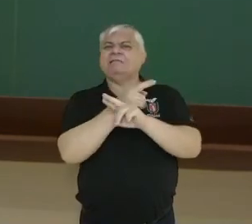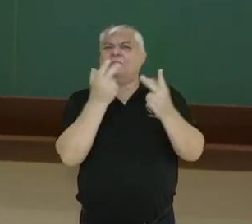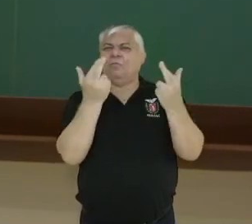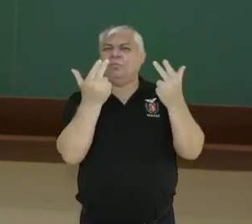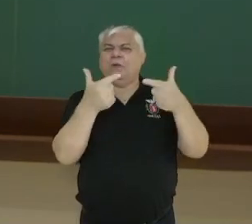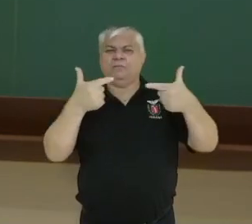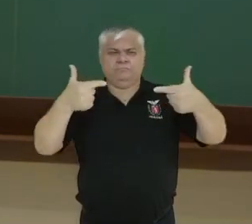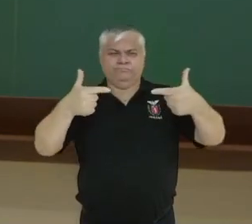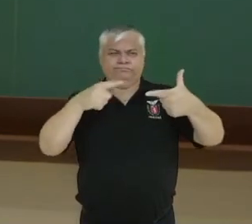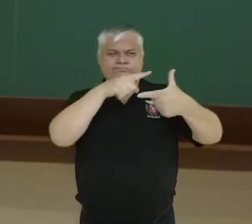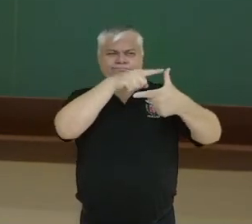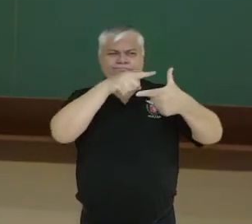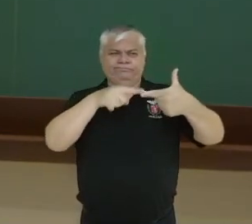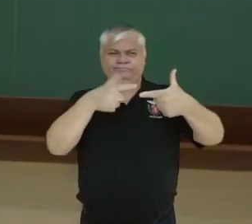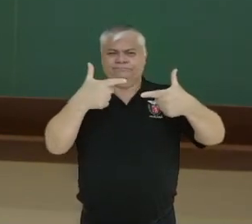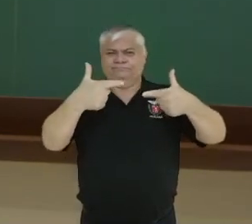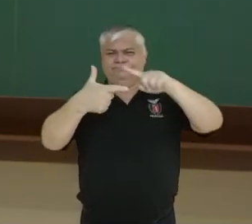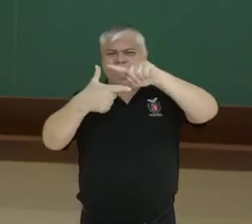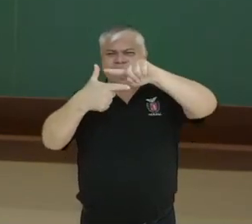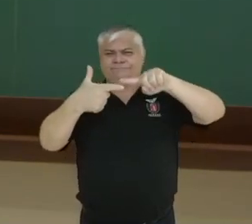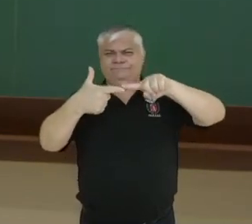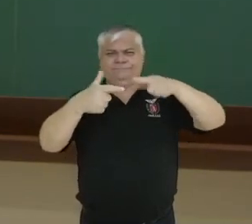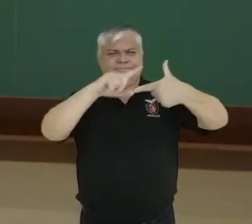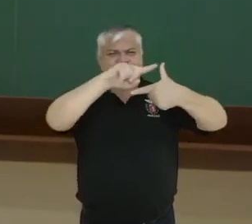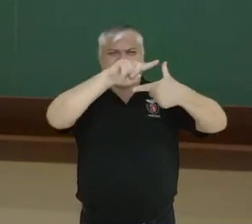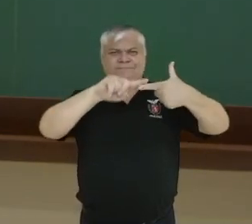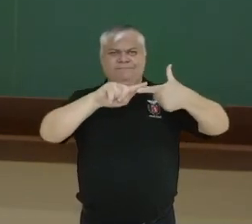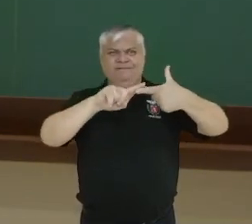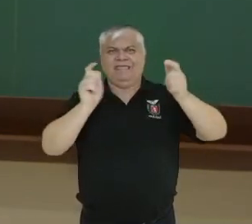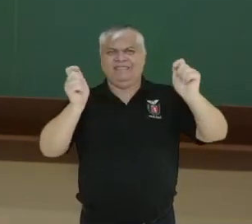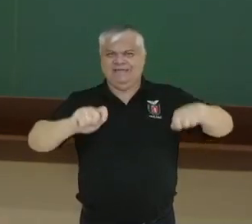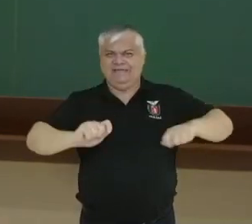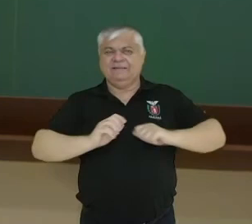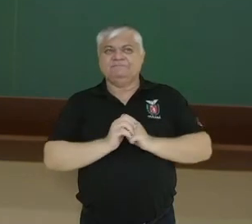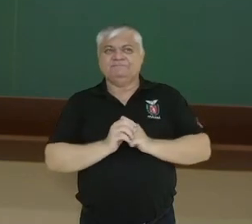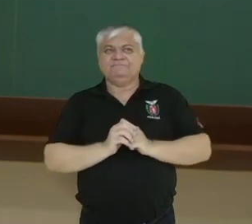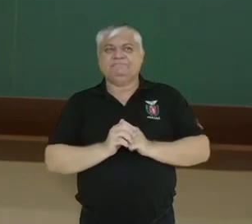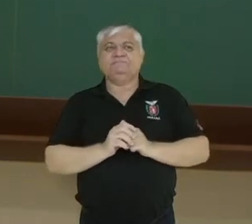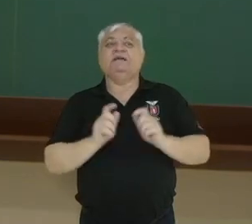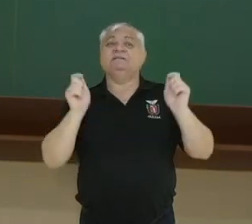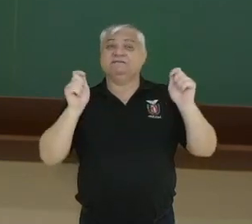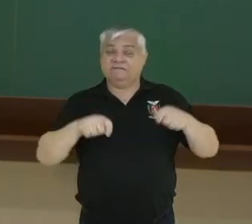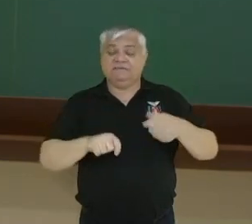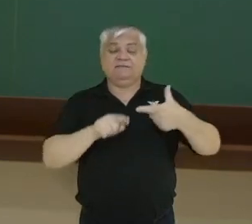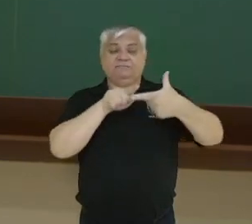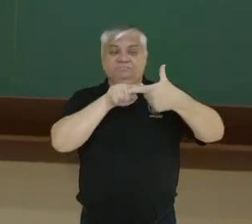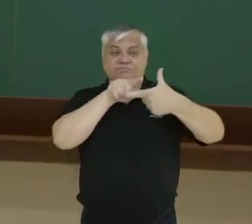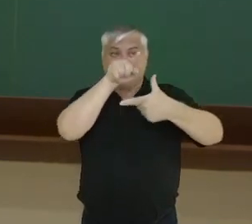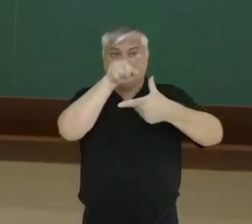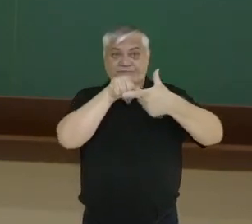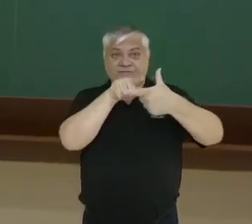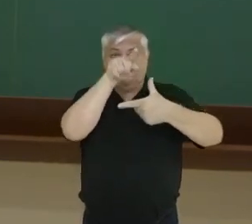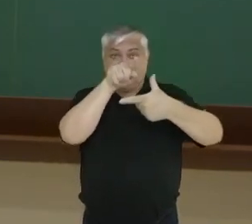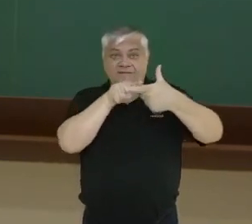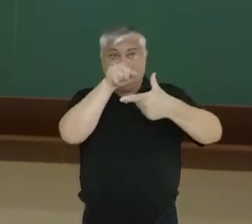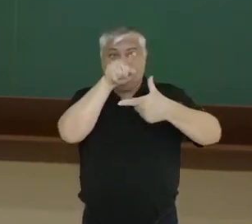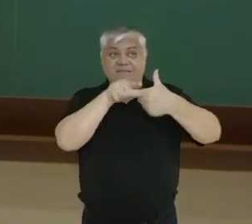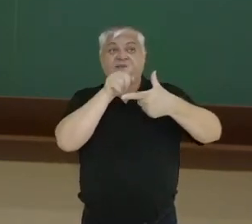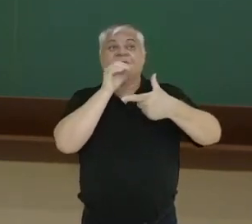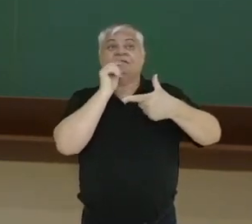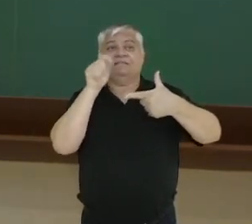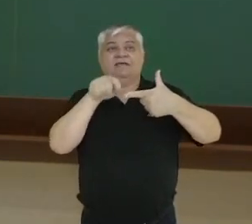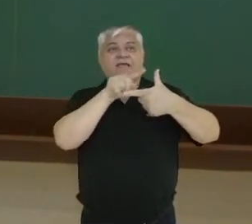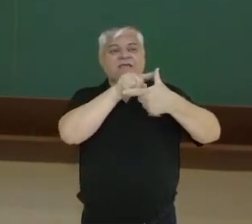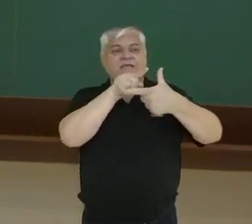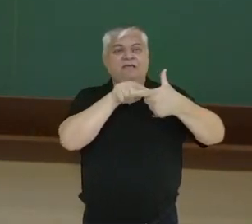ali? É possível? É possível sim, ó. Então, ó, agora eu vou usar o grande e o da direita, tá bom?